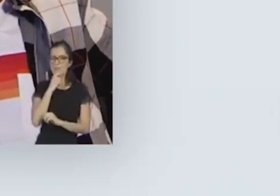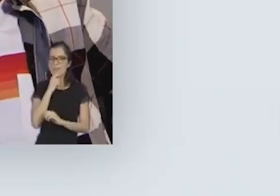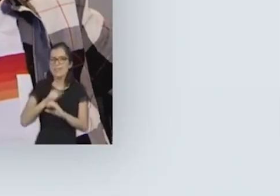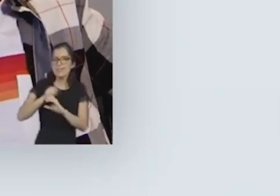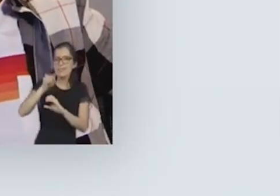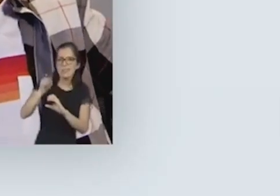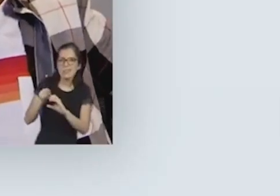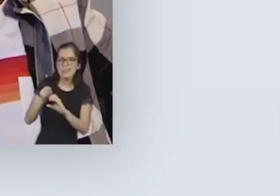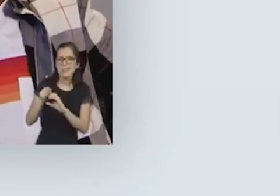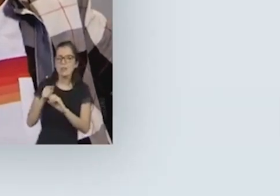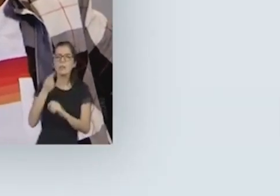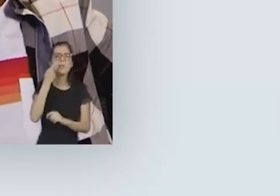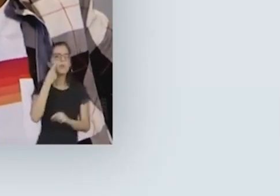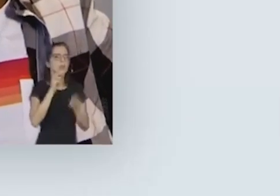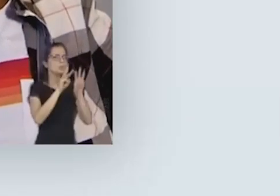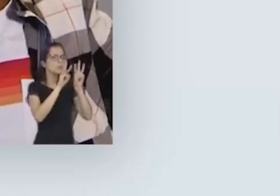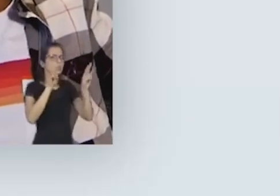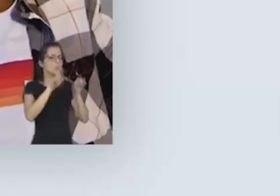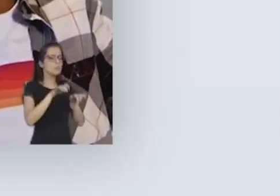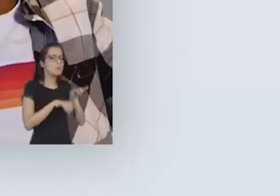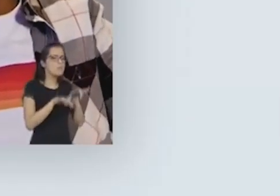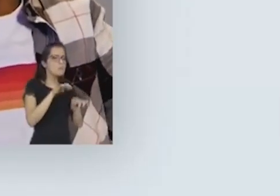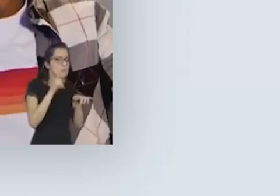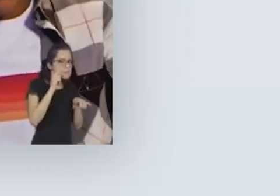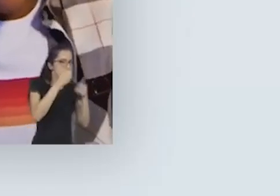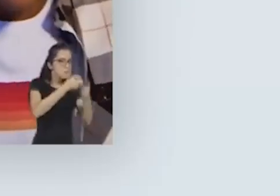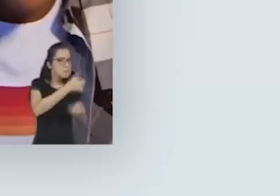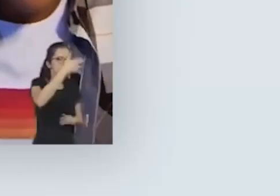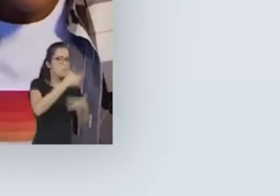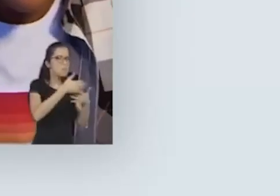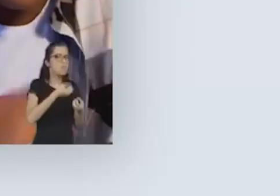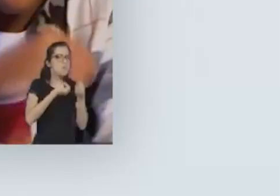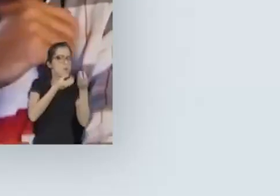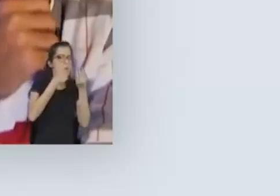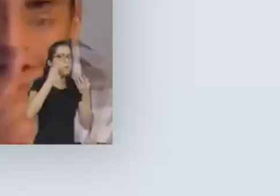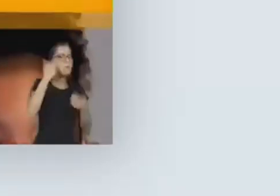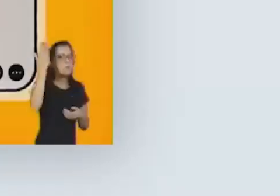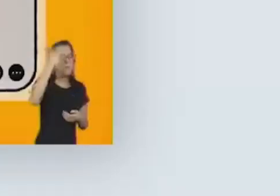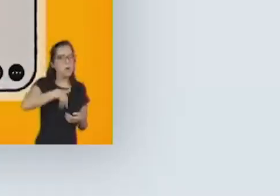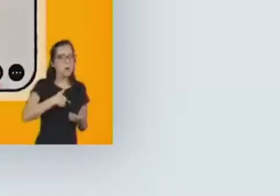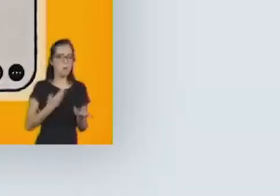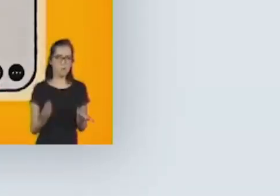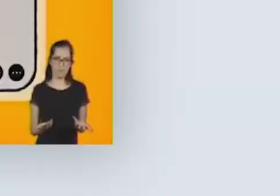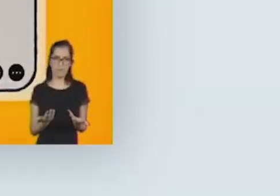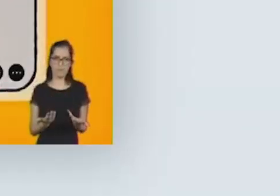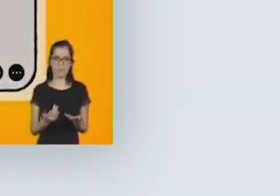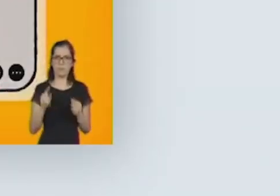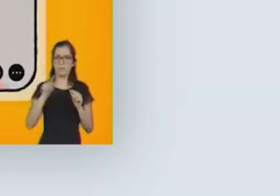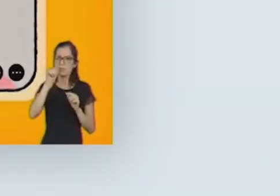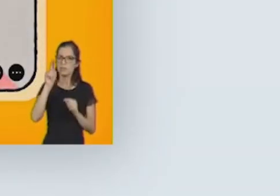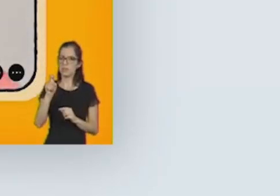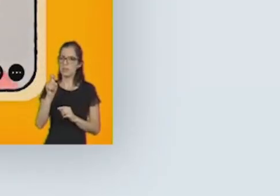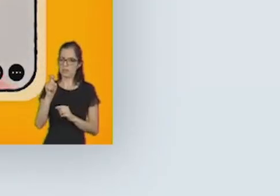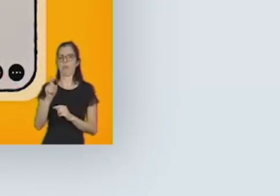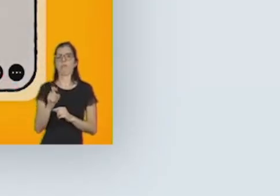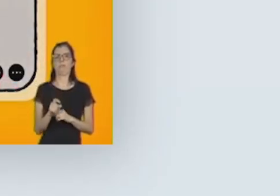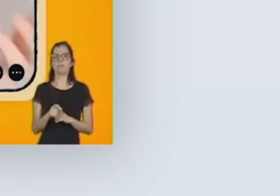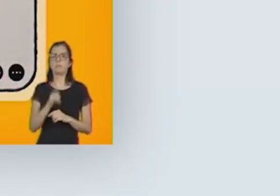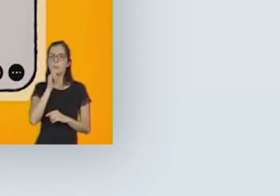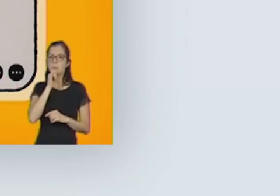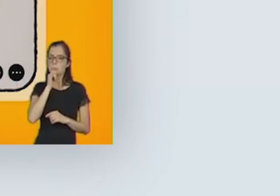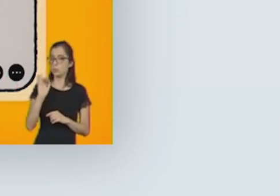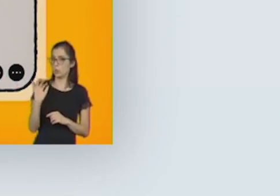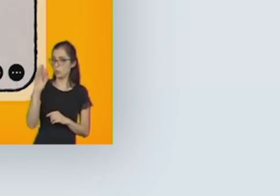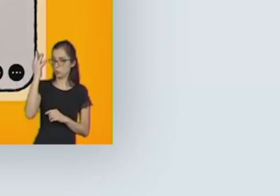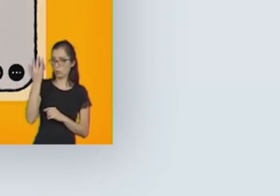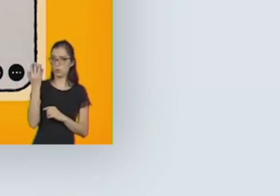de ciência para comprovar aquilo. A função da ciência é essa, trazer a verdade através dos estudos. Se você recebe algo sobre algo do cotidiano, um